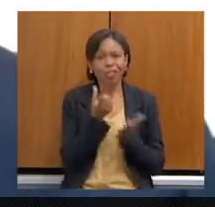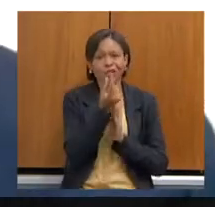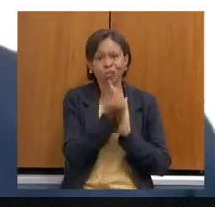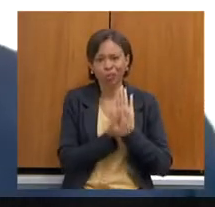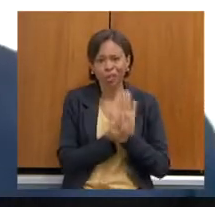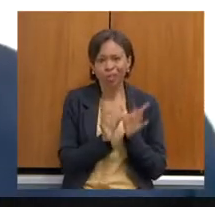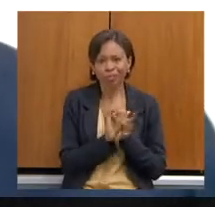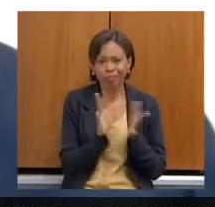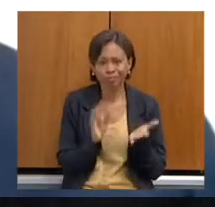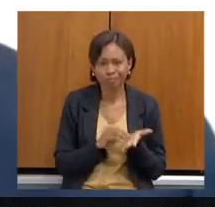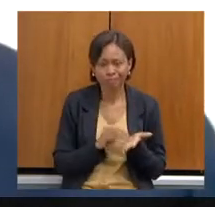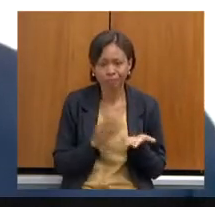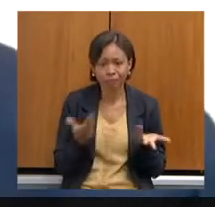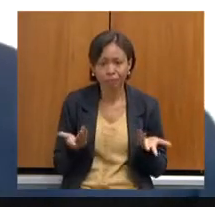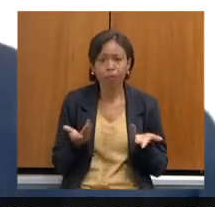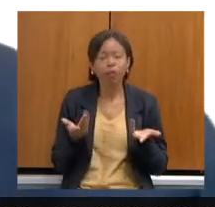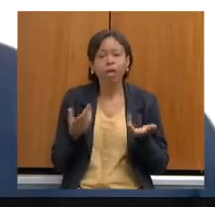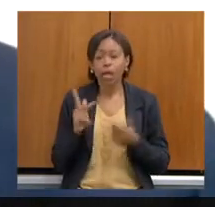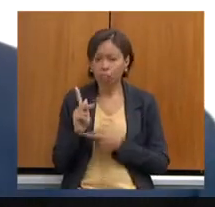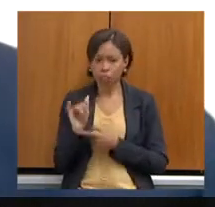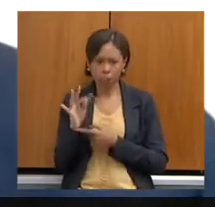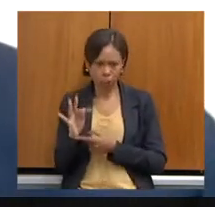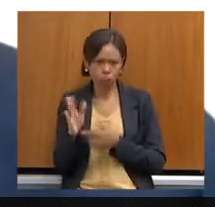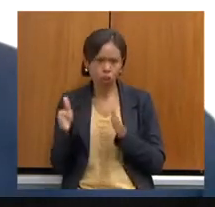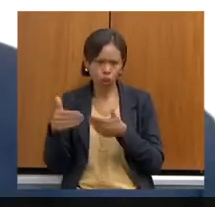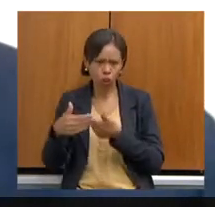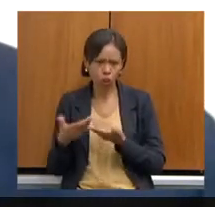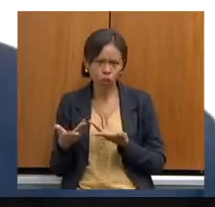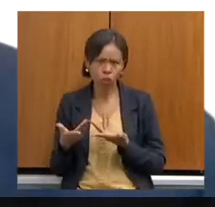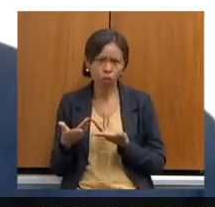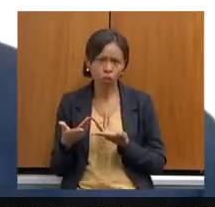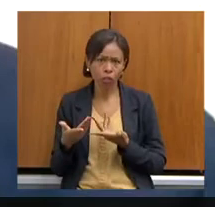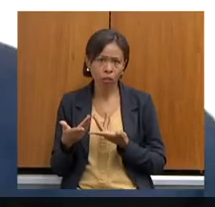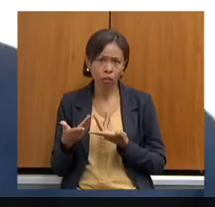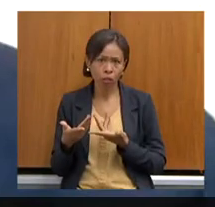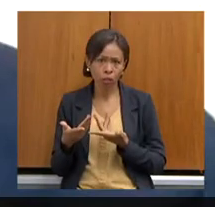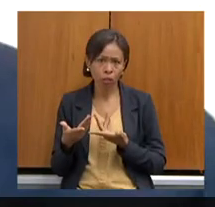pequenos empreendimentos muda demais a vida do pequeno produtor em